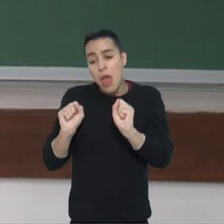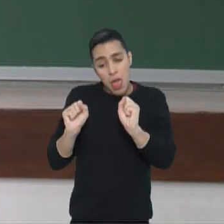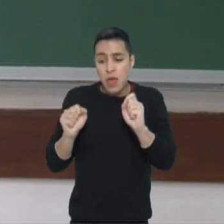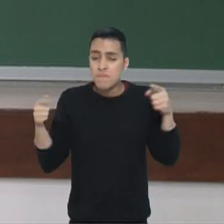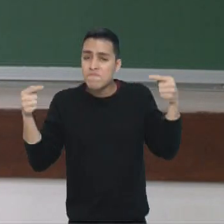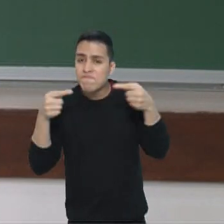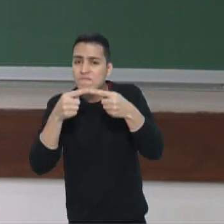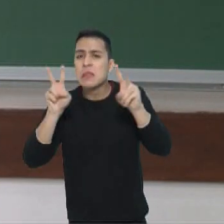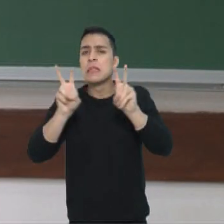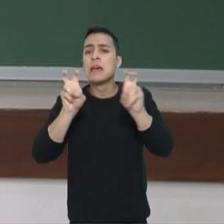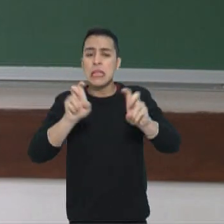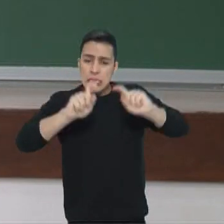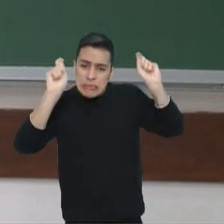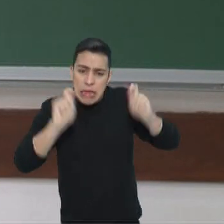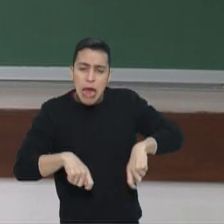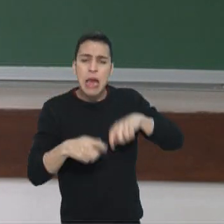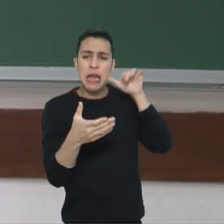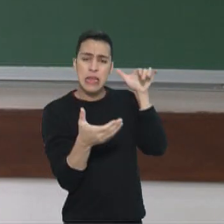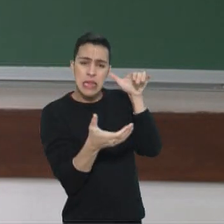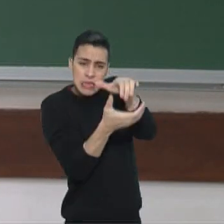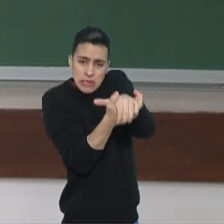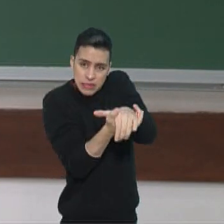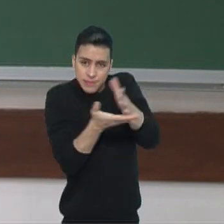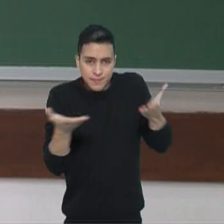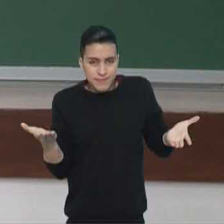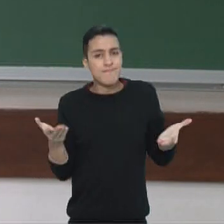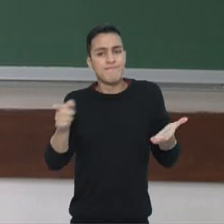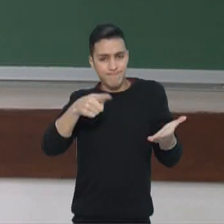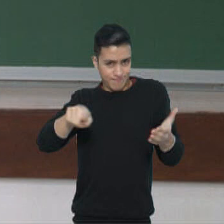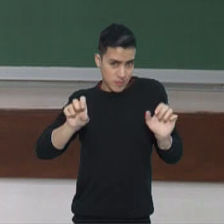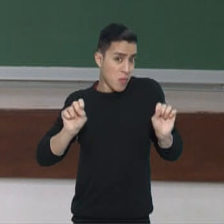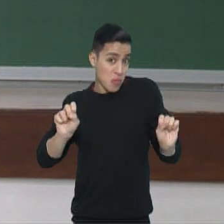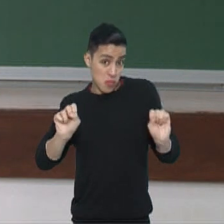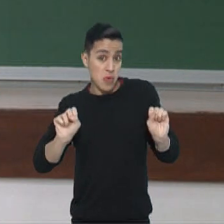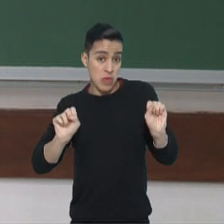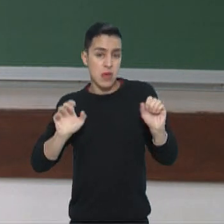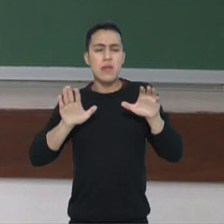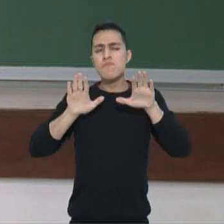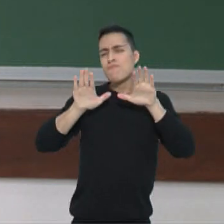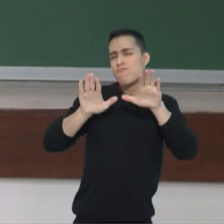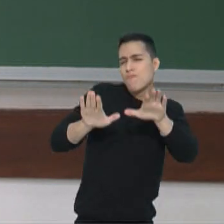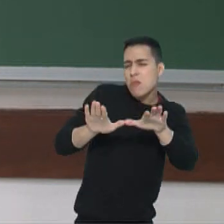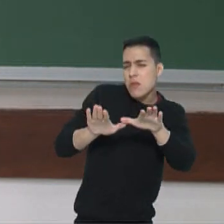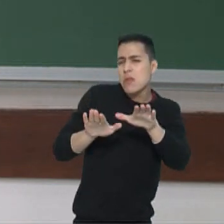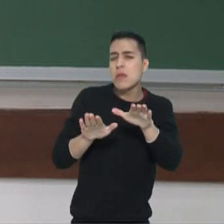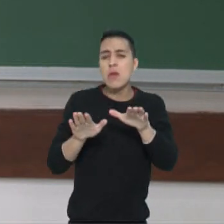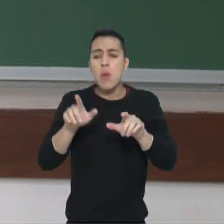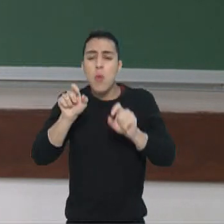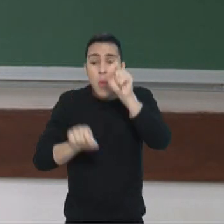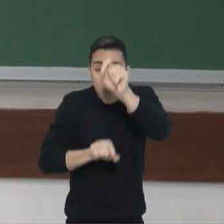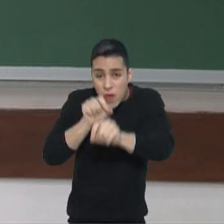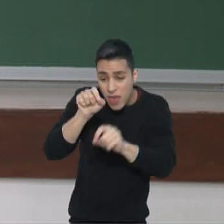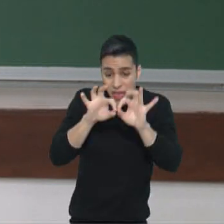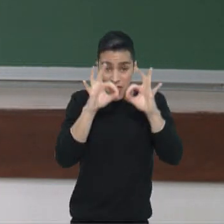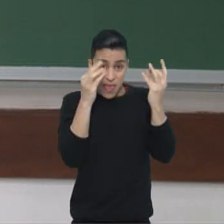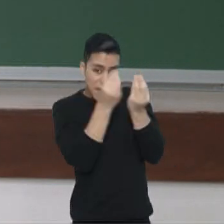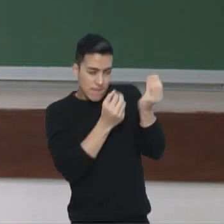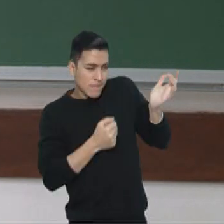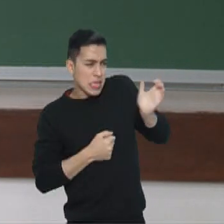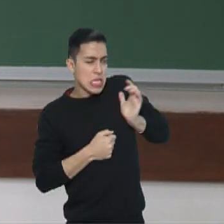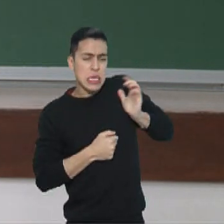estavam aptas para contrair um matrimônio, para se casar. Porém, muitas vezes, nas famílias mais